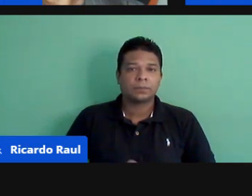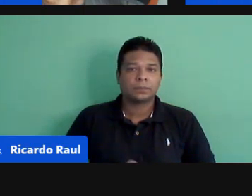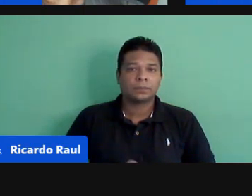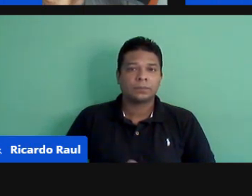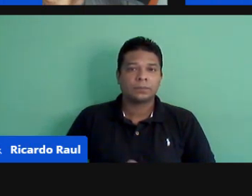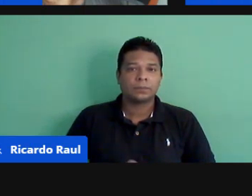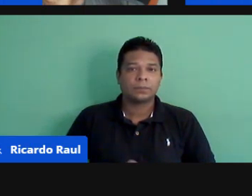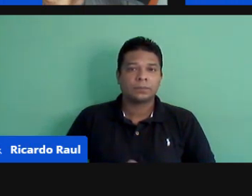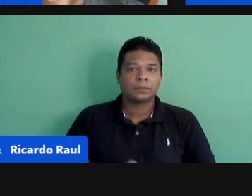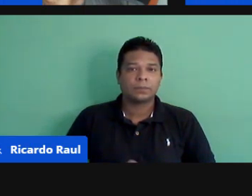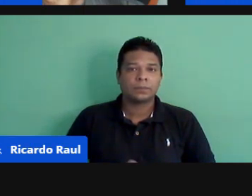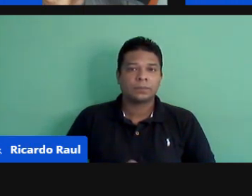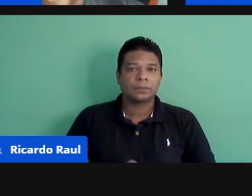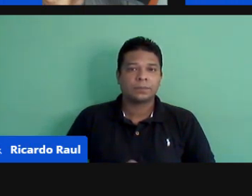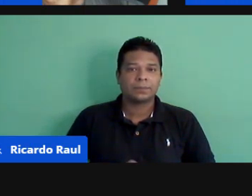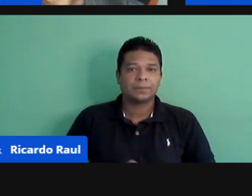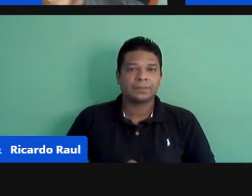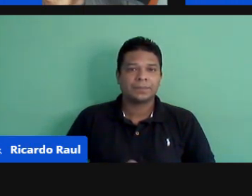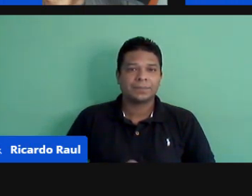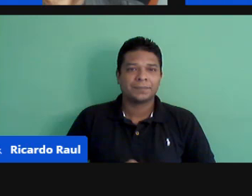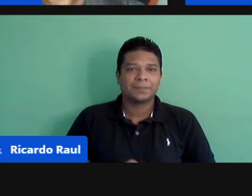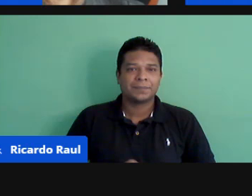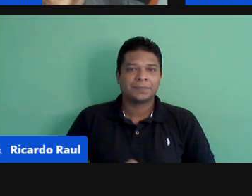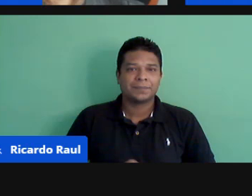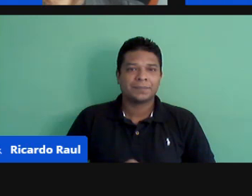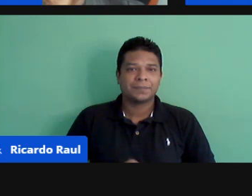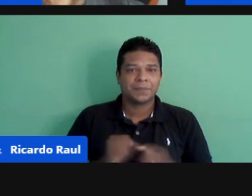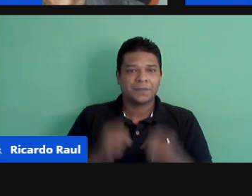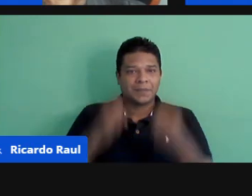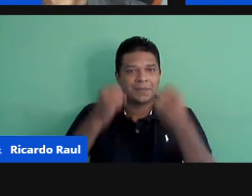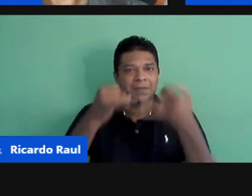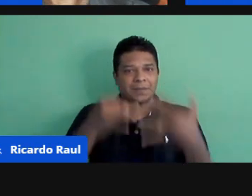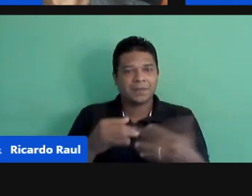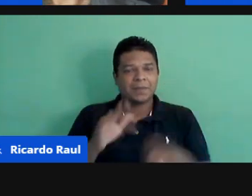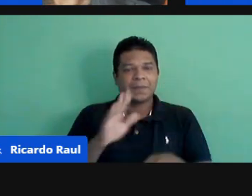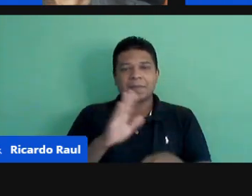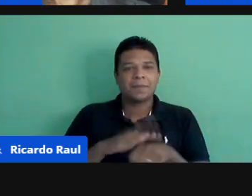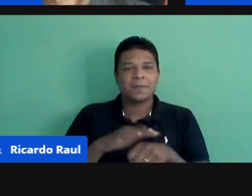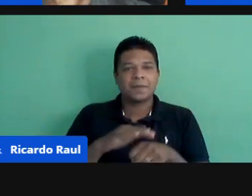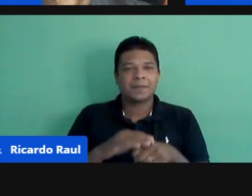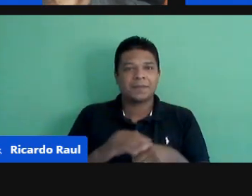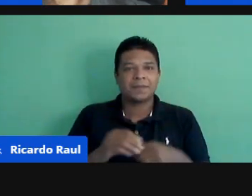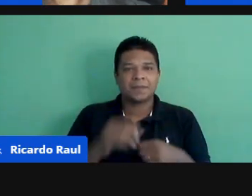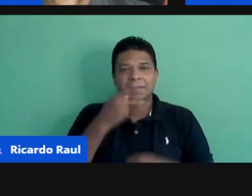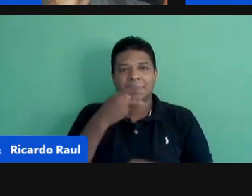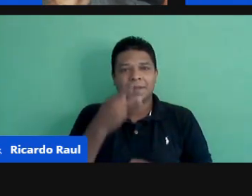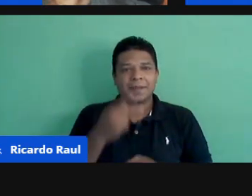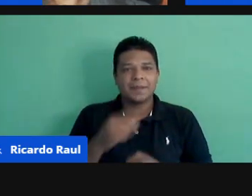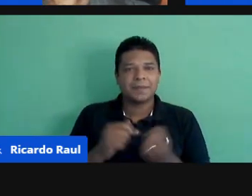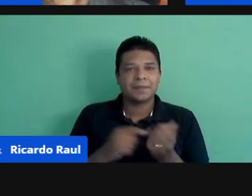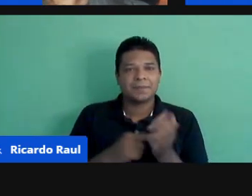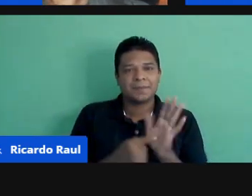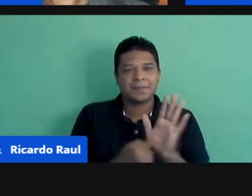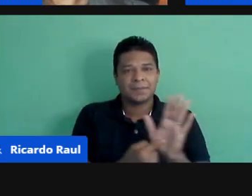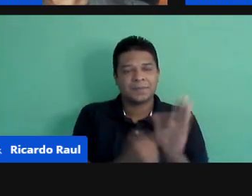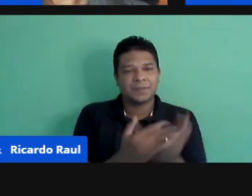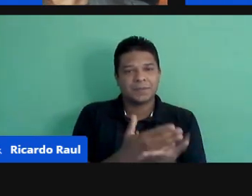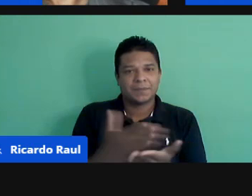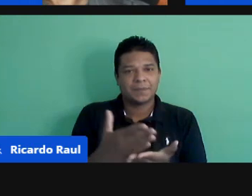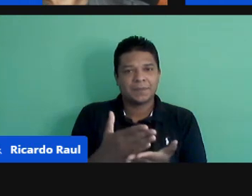você quer que eu fale mais aí? Acho que é isso mesmo, Carlos. Essa apresentação inicial é mais ou menos isso. Vamos deixar o professor Elton falar um